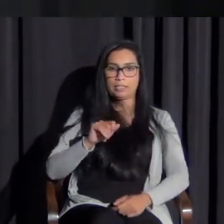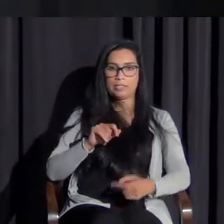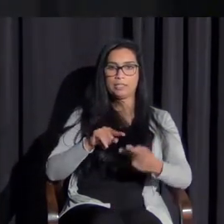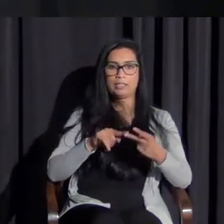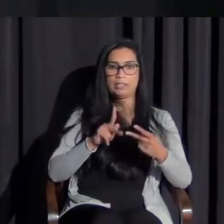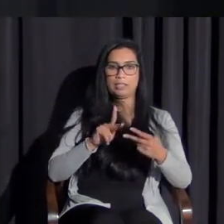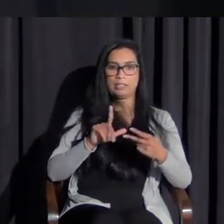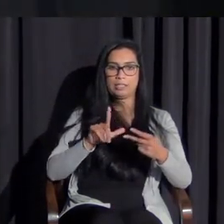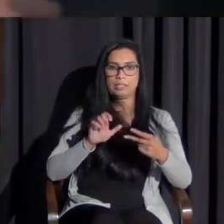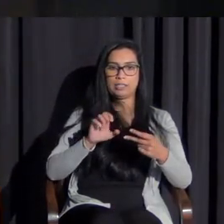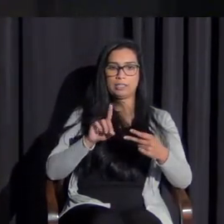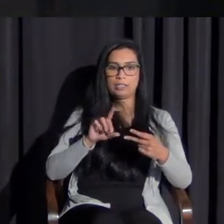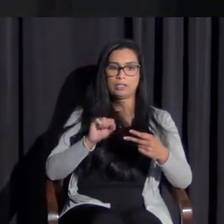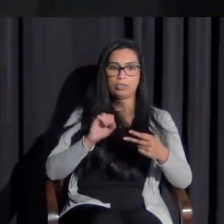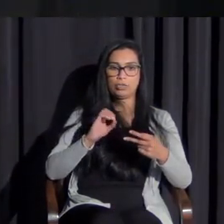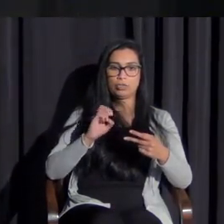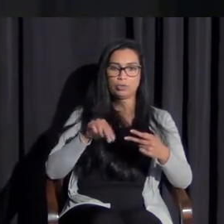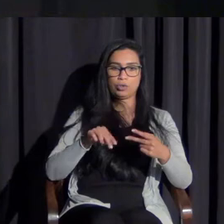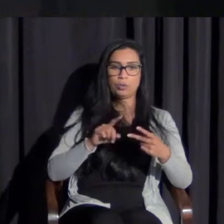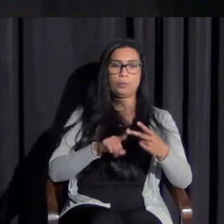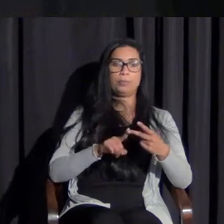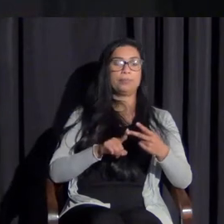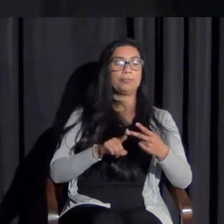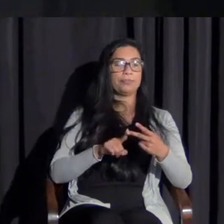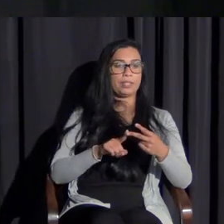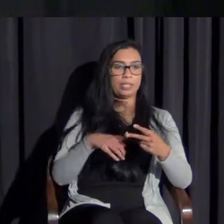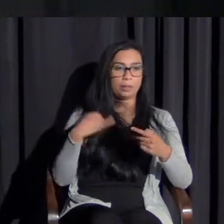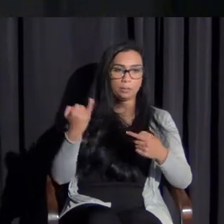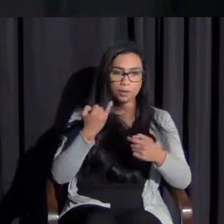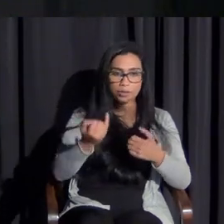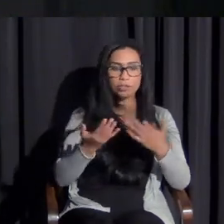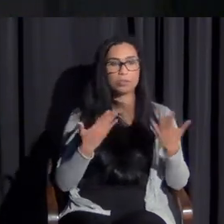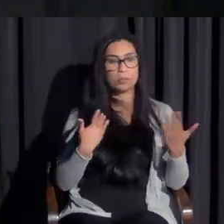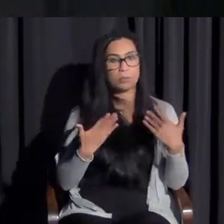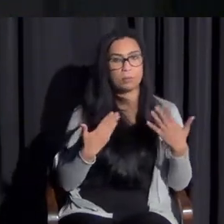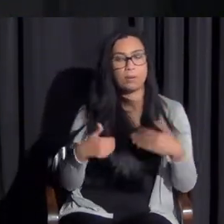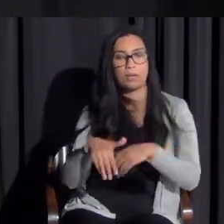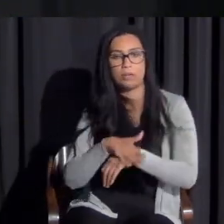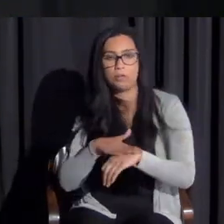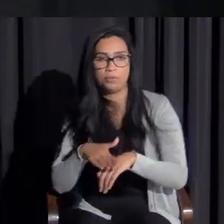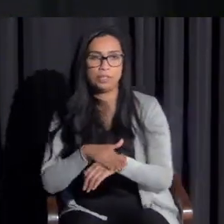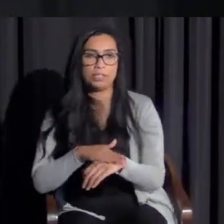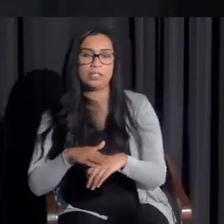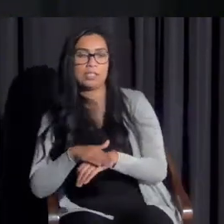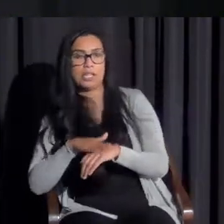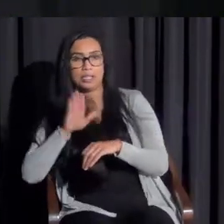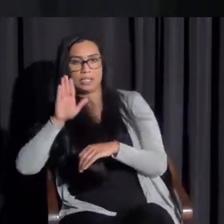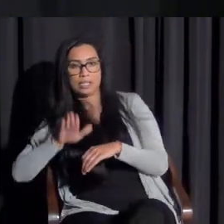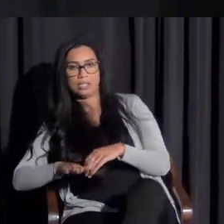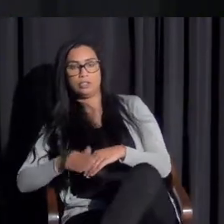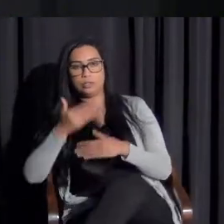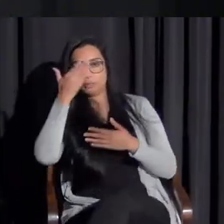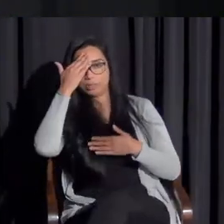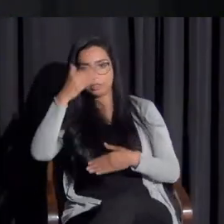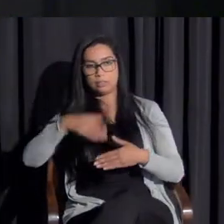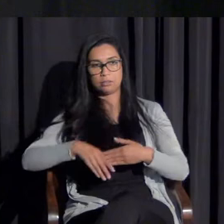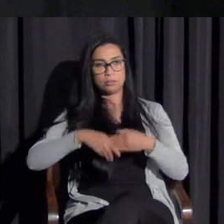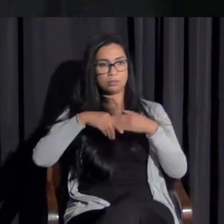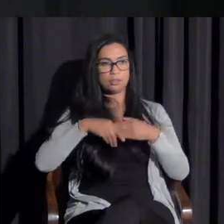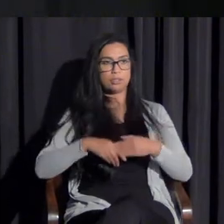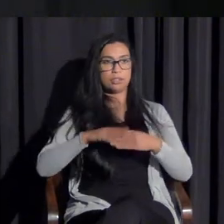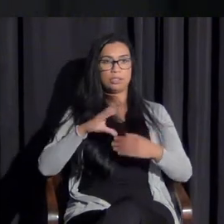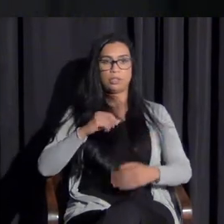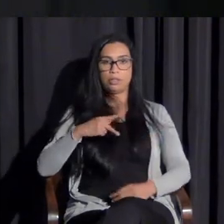da partilha, por toparem ter essa conversa conosco também, que foi tão proveitosa. Quero aproveitar e saudar também a Corpa Plural